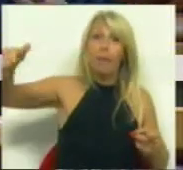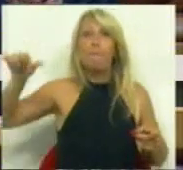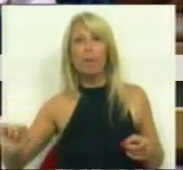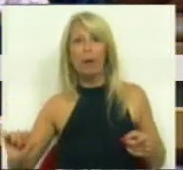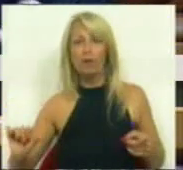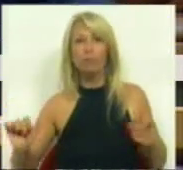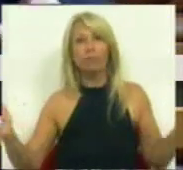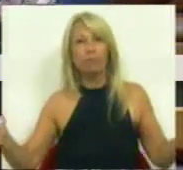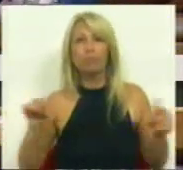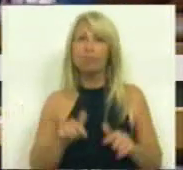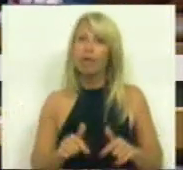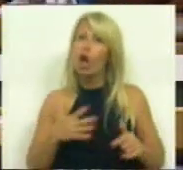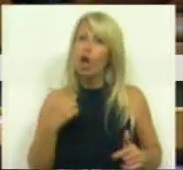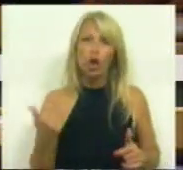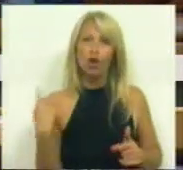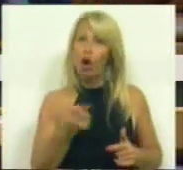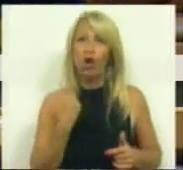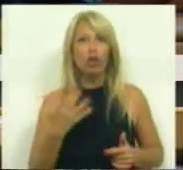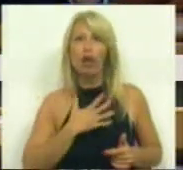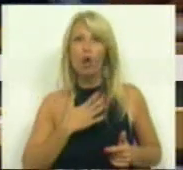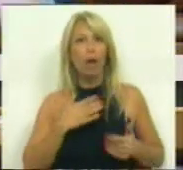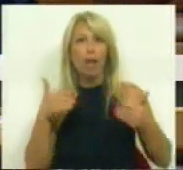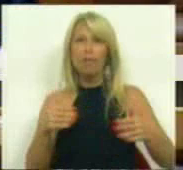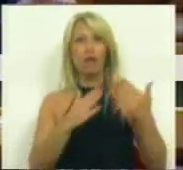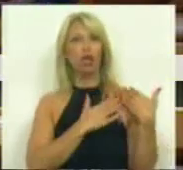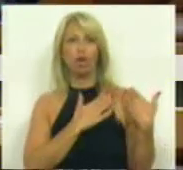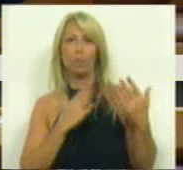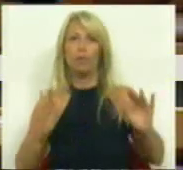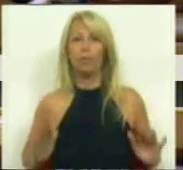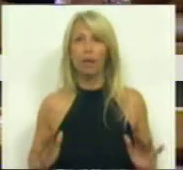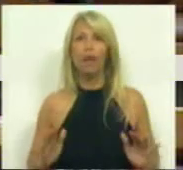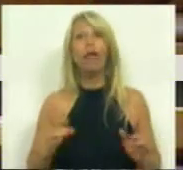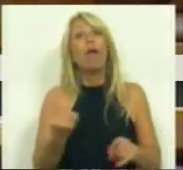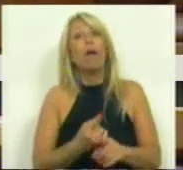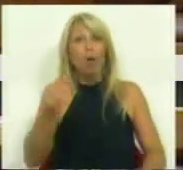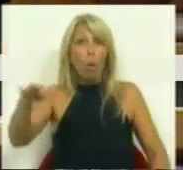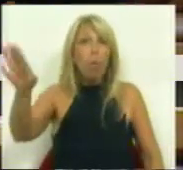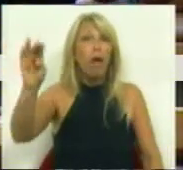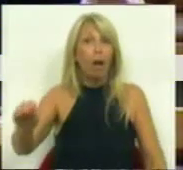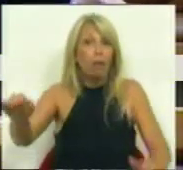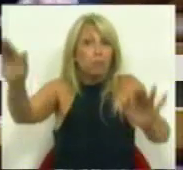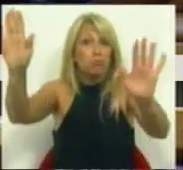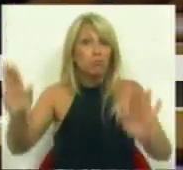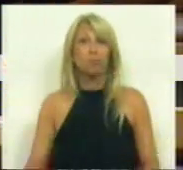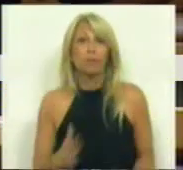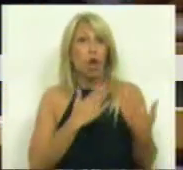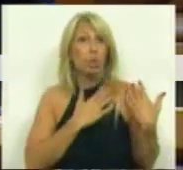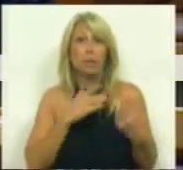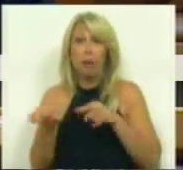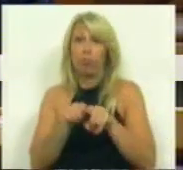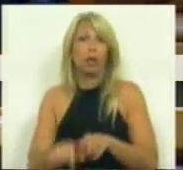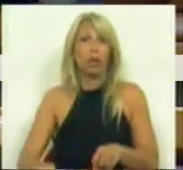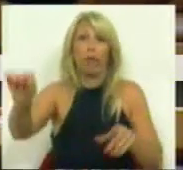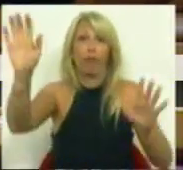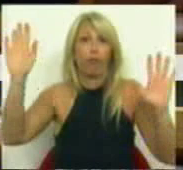queremos deixar essa responsabilidade, porque, enfim, o Partido Socialista lá partilhará as suas responsabilidades políticas com o memorando